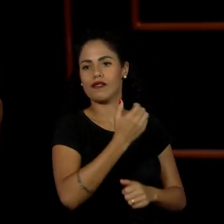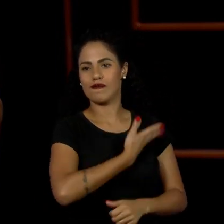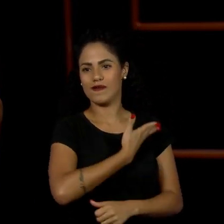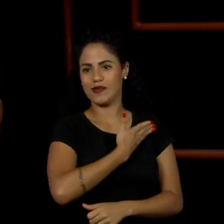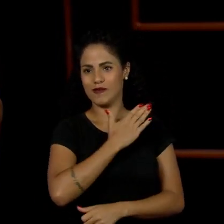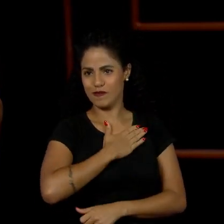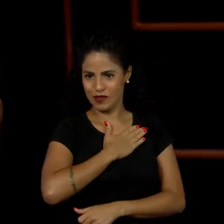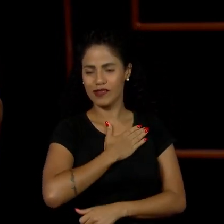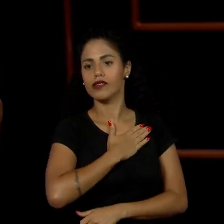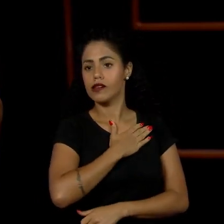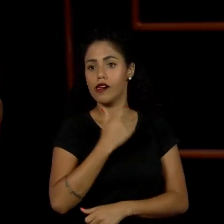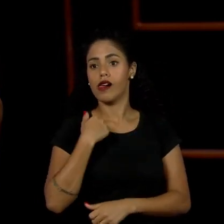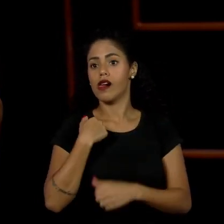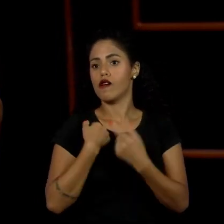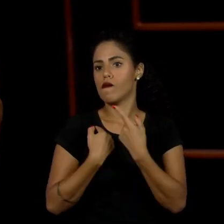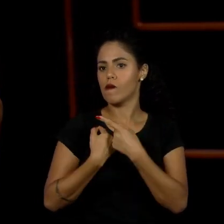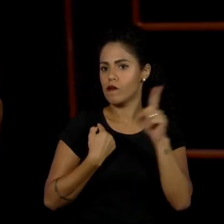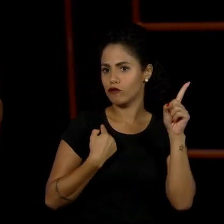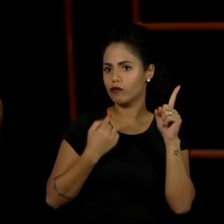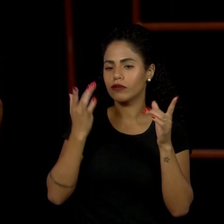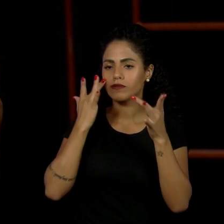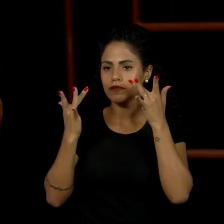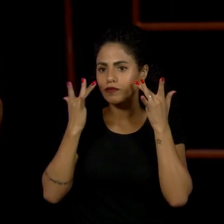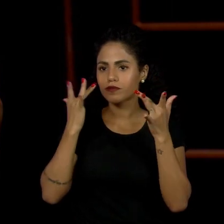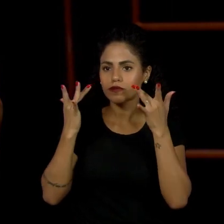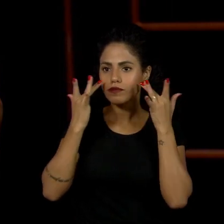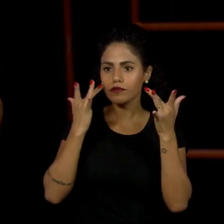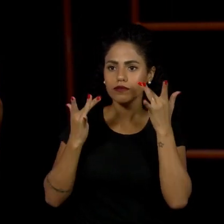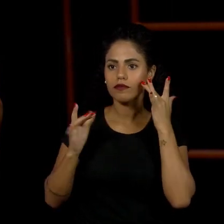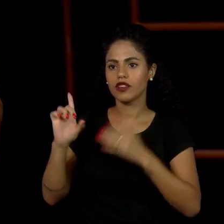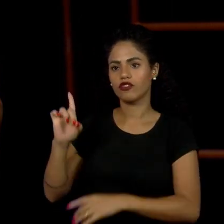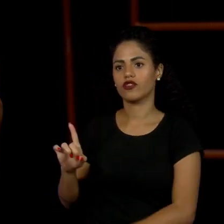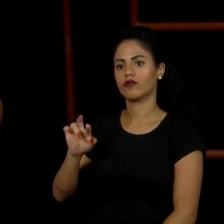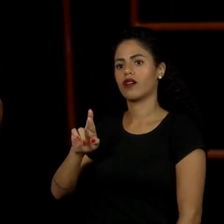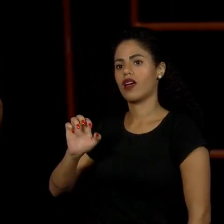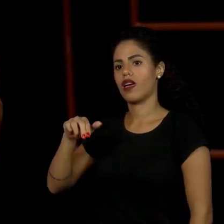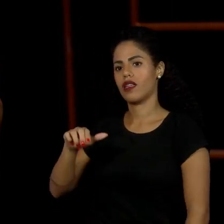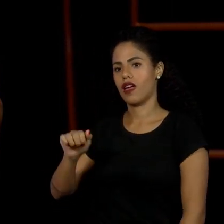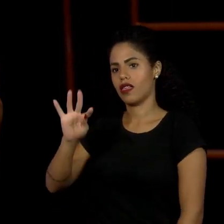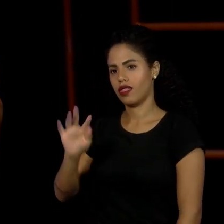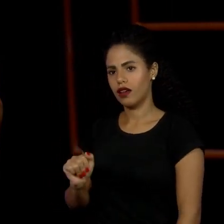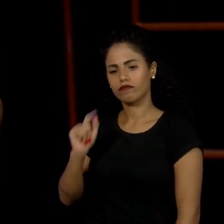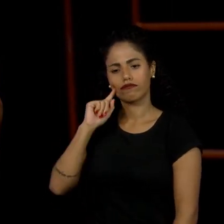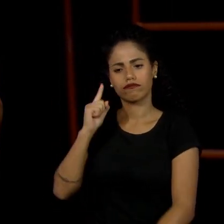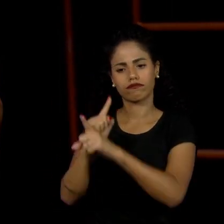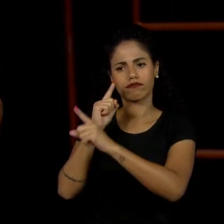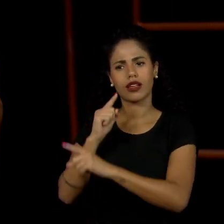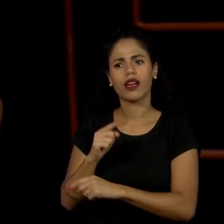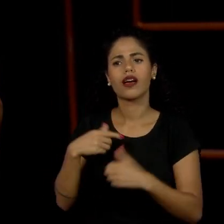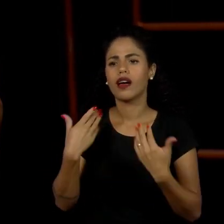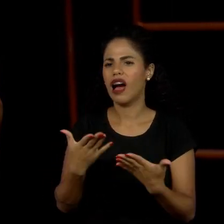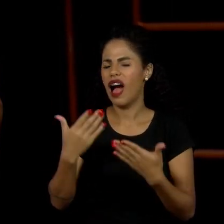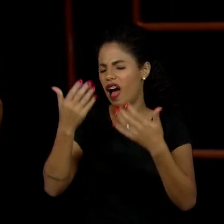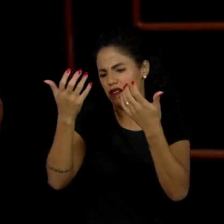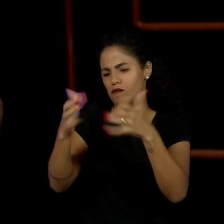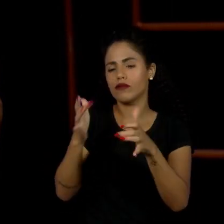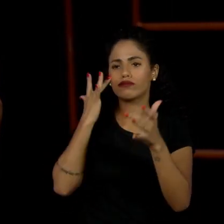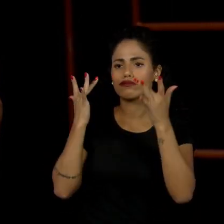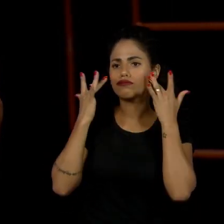faço. É uma peça do Pirandello, uma produção da Renata Sorrá, Encontrar-se. Falei, não vou mais fazer teatro. Ele